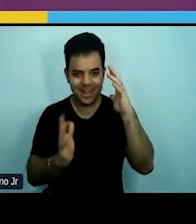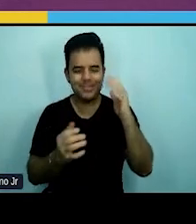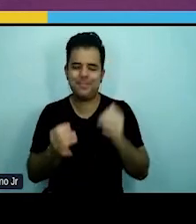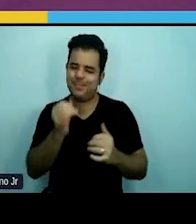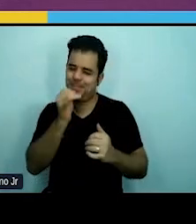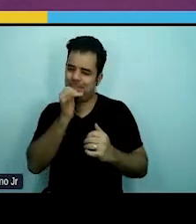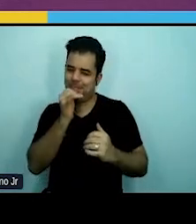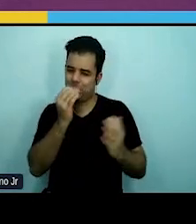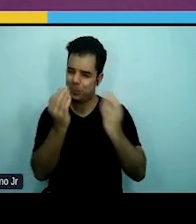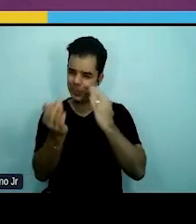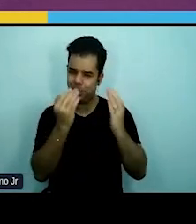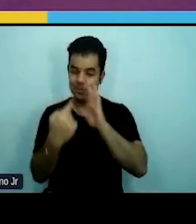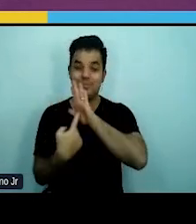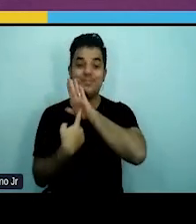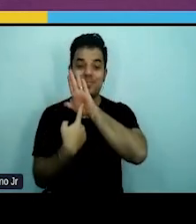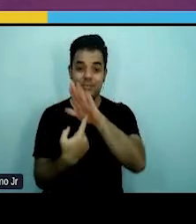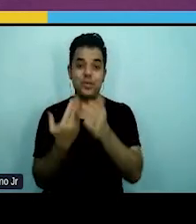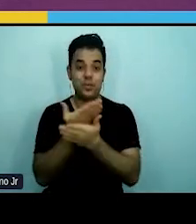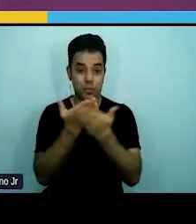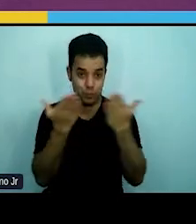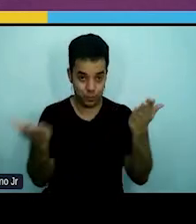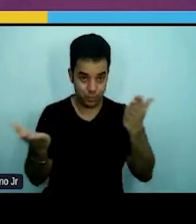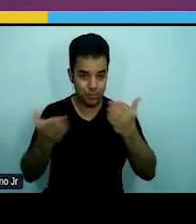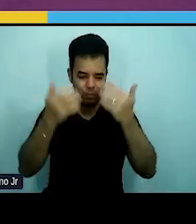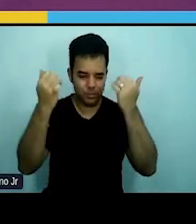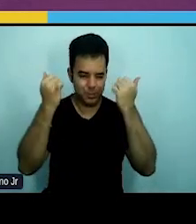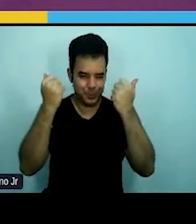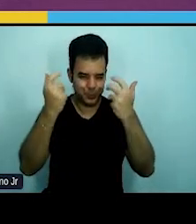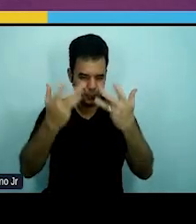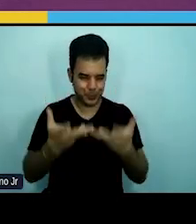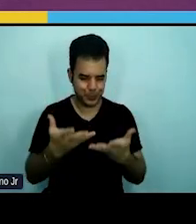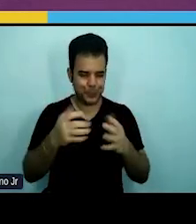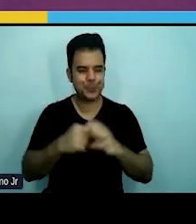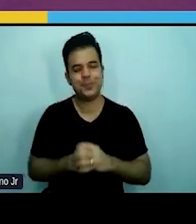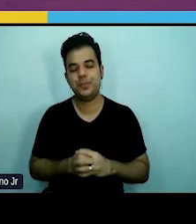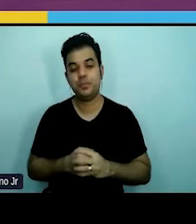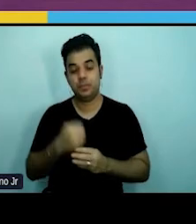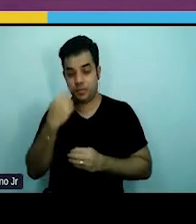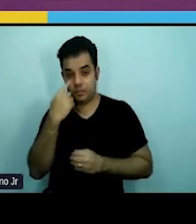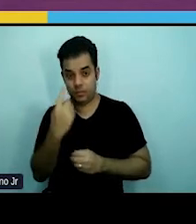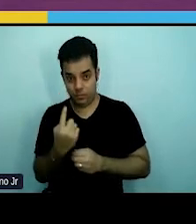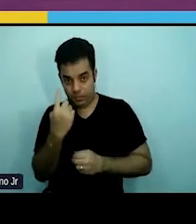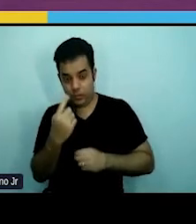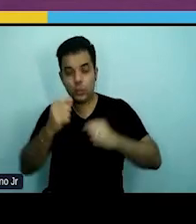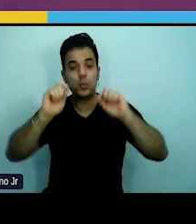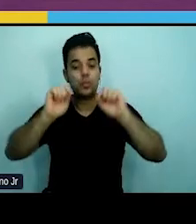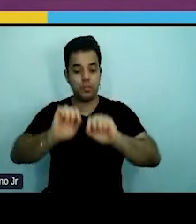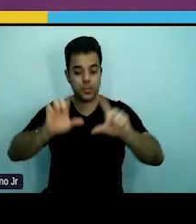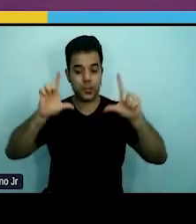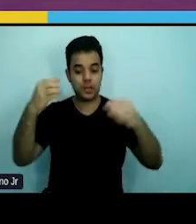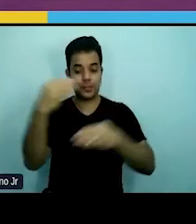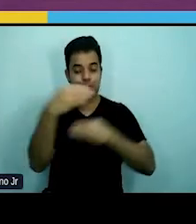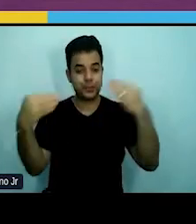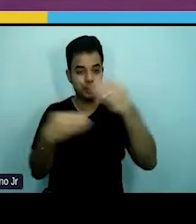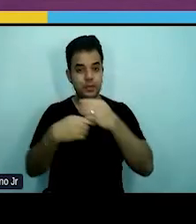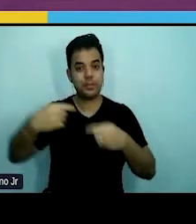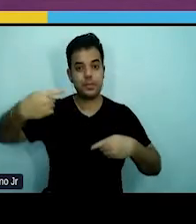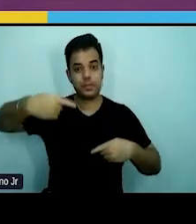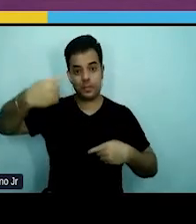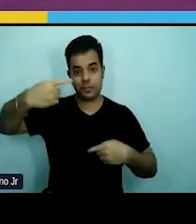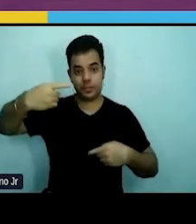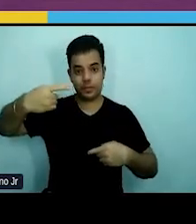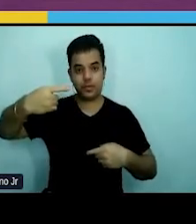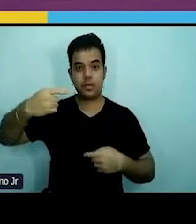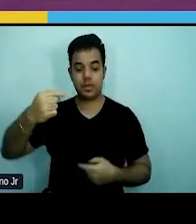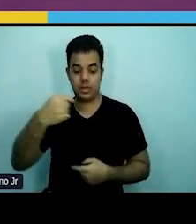aí que está sendo exibido aí para vocês, tá certo? Nós teríamos aí como primeiro exemplo a sentença